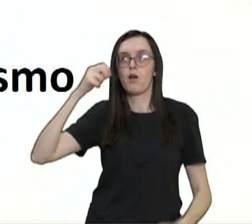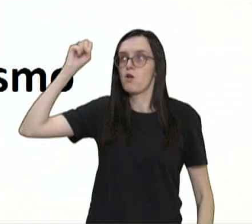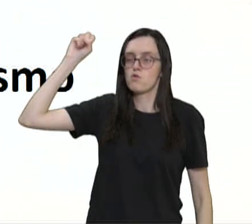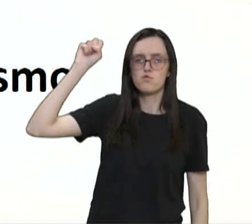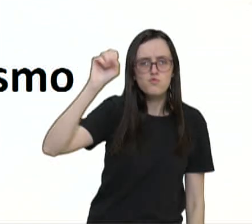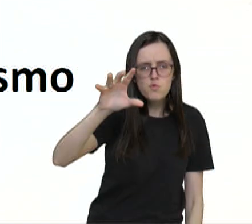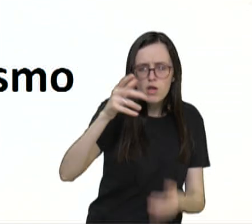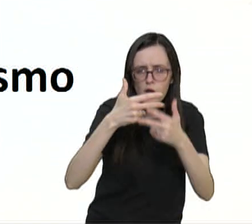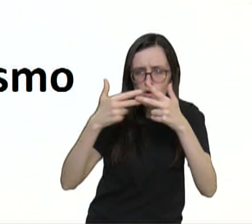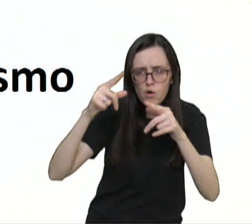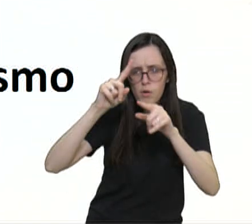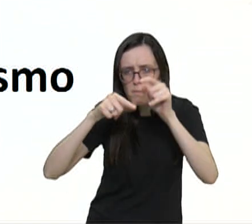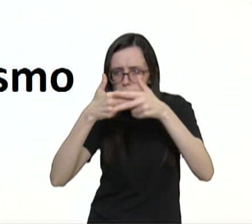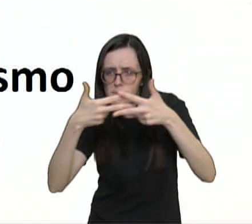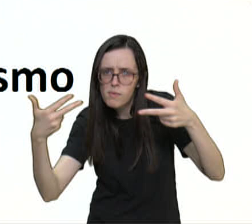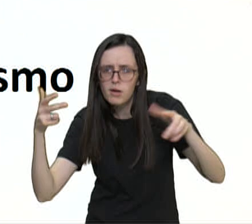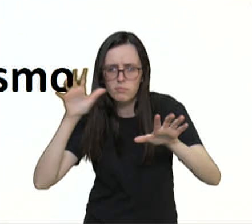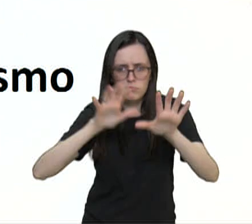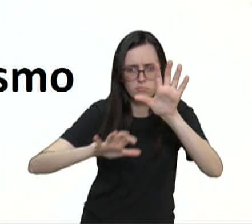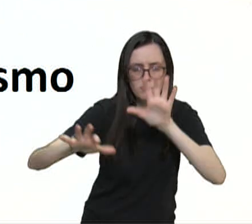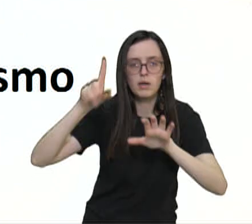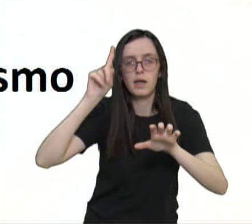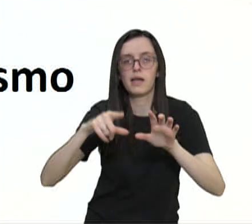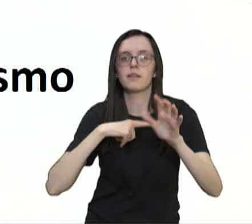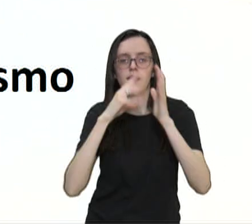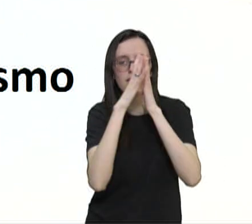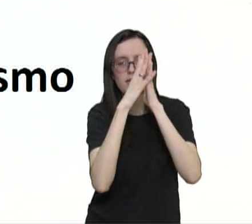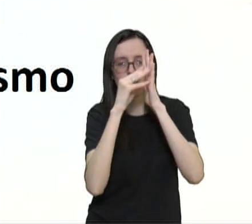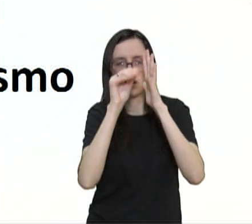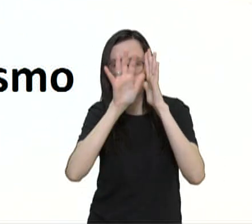sobre objetos e figuras, produzindo sombras